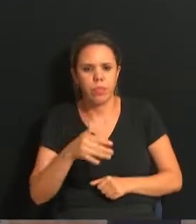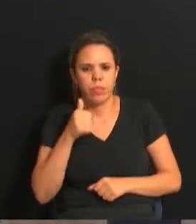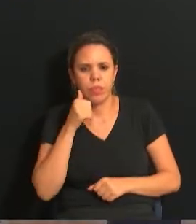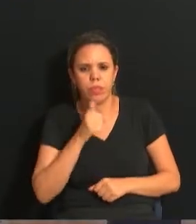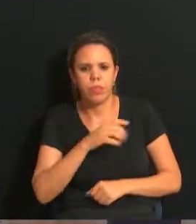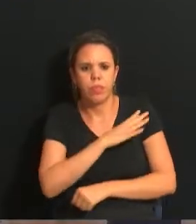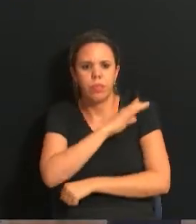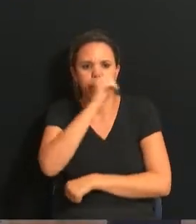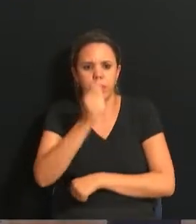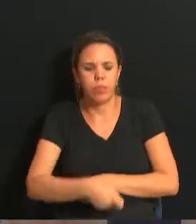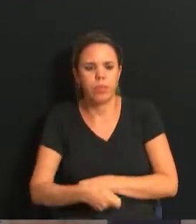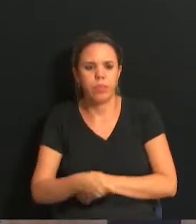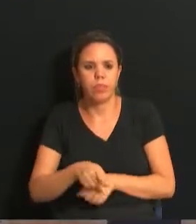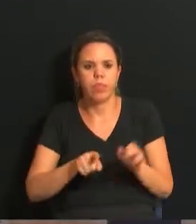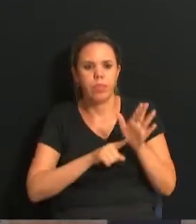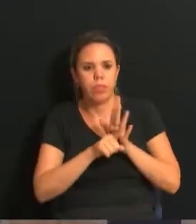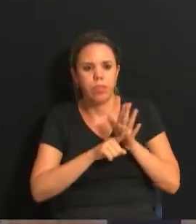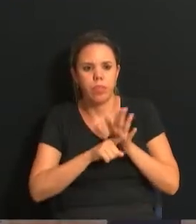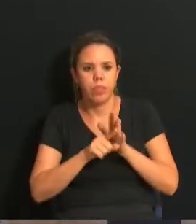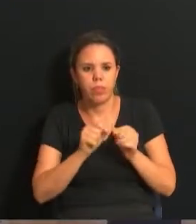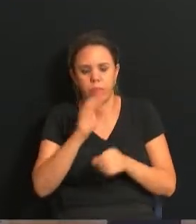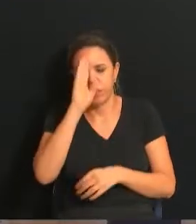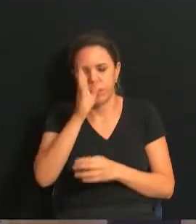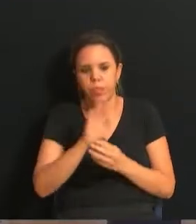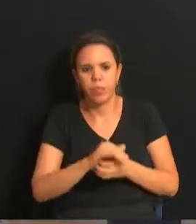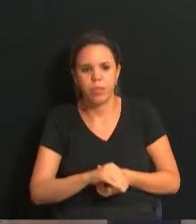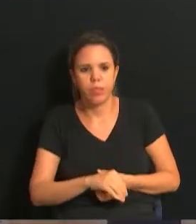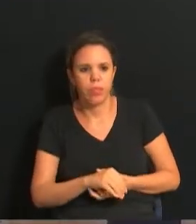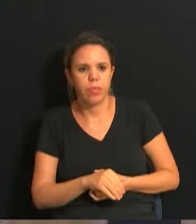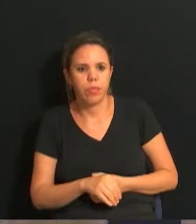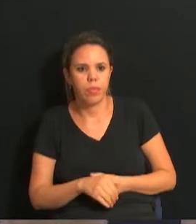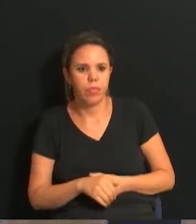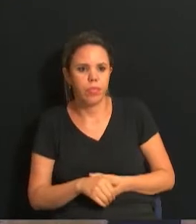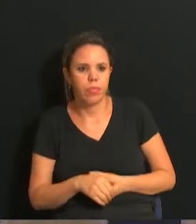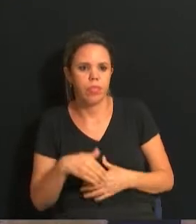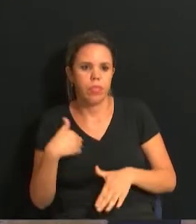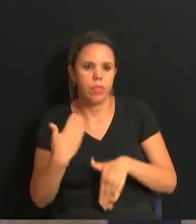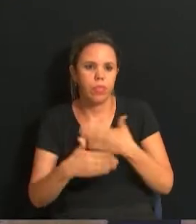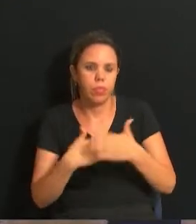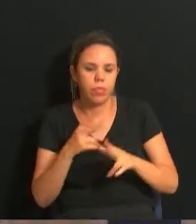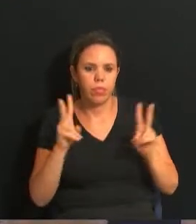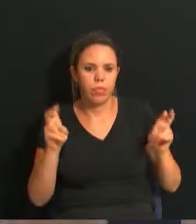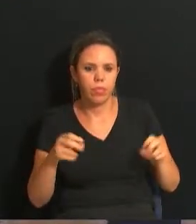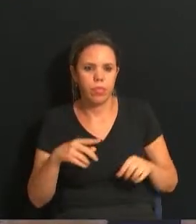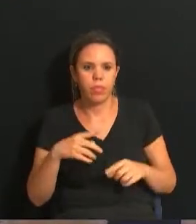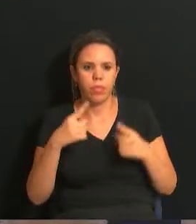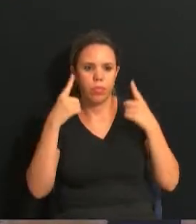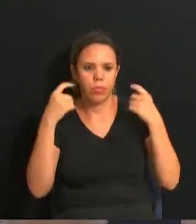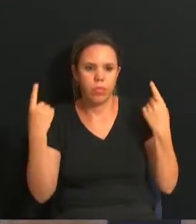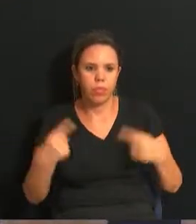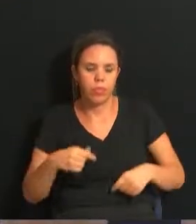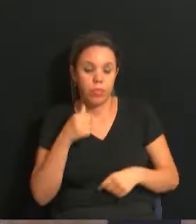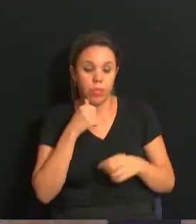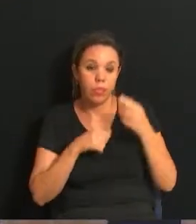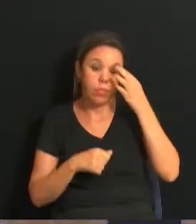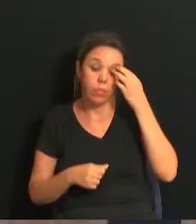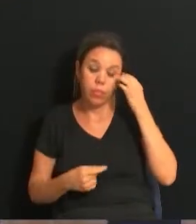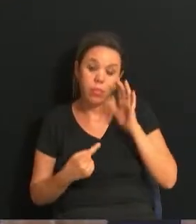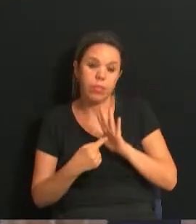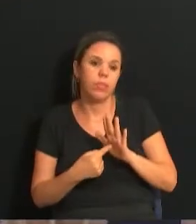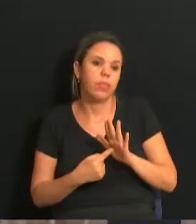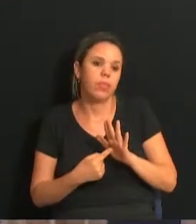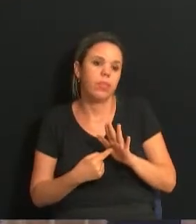feminista, as estudiosas, principalmente, né, que vem debatendo a questão da violência doméstica, apresentam, é